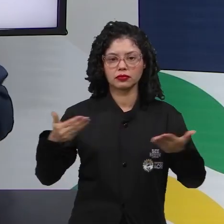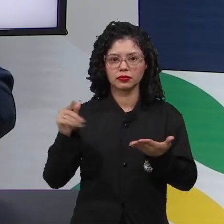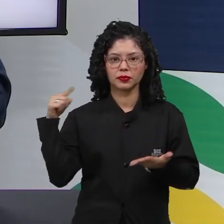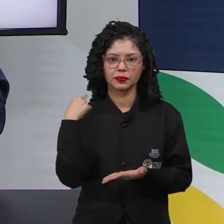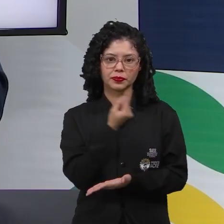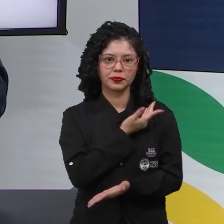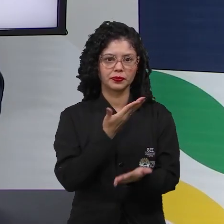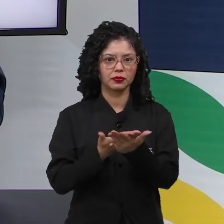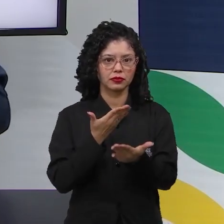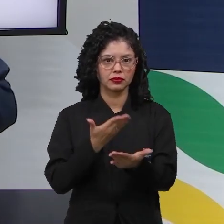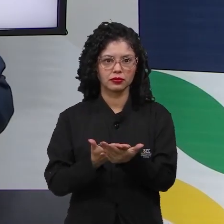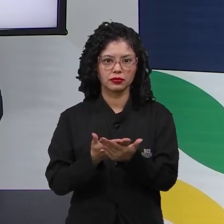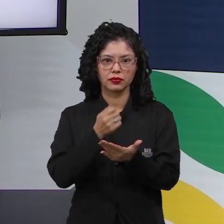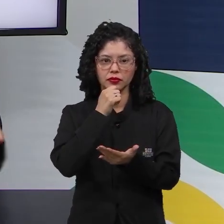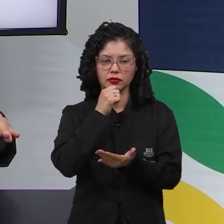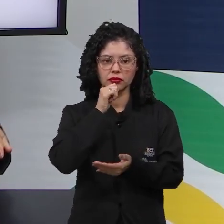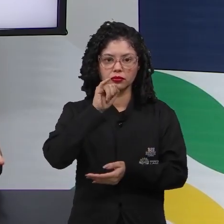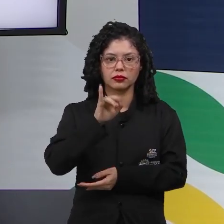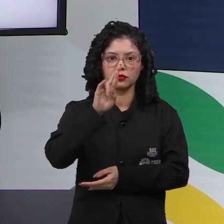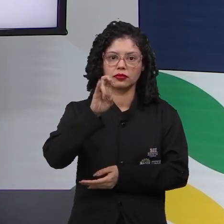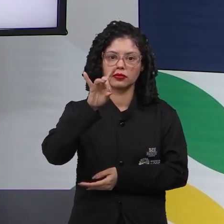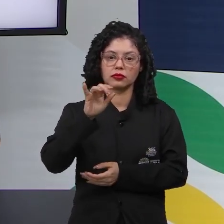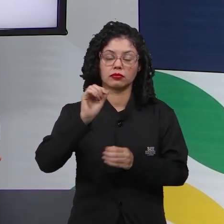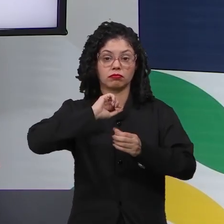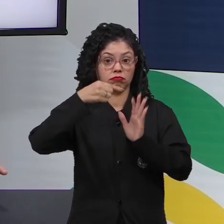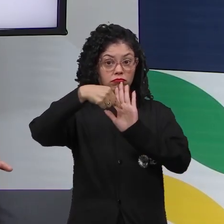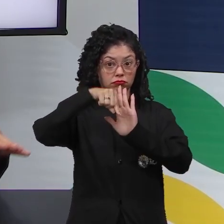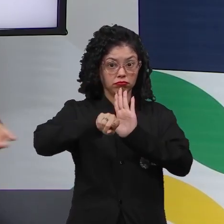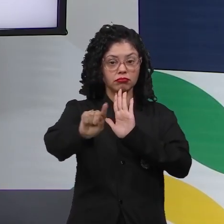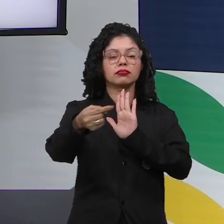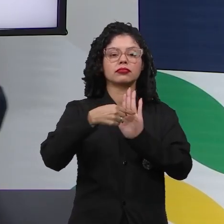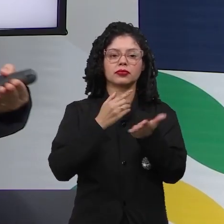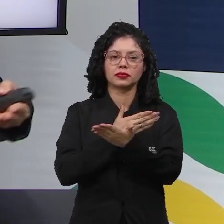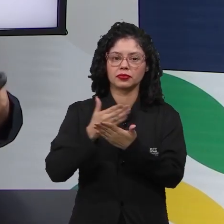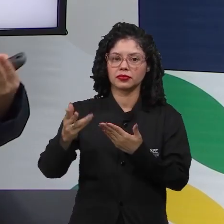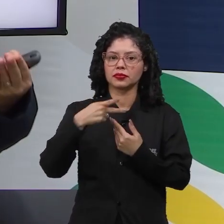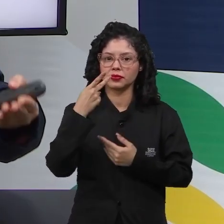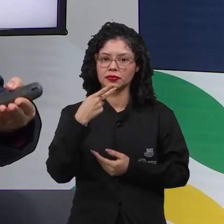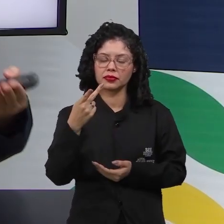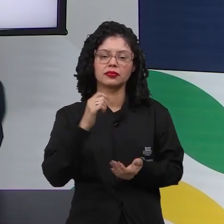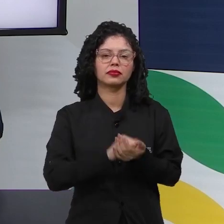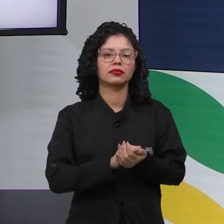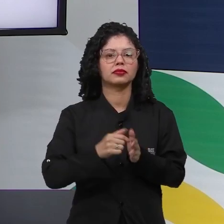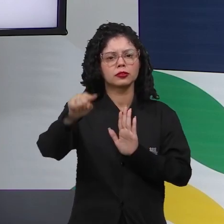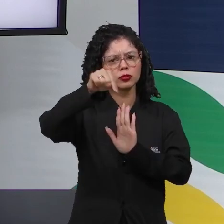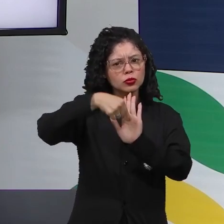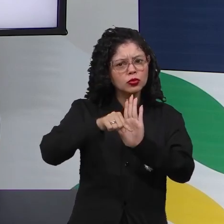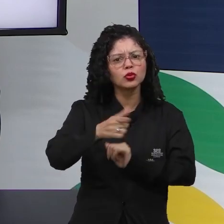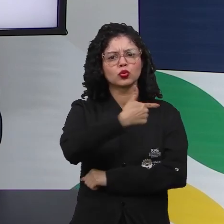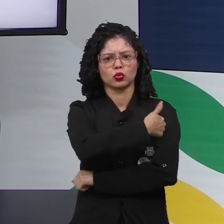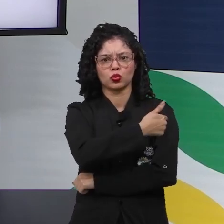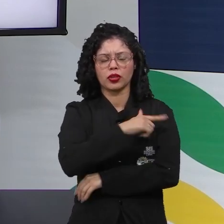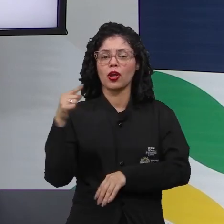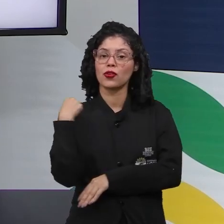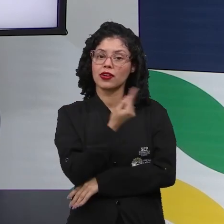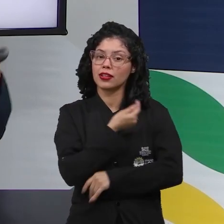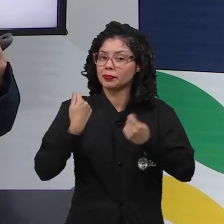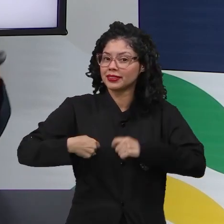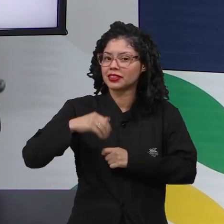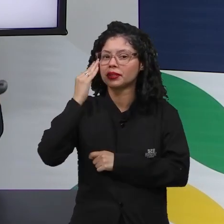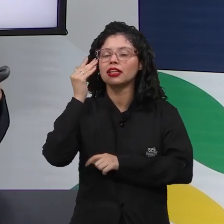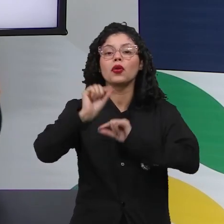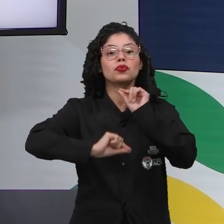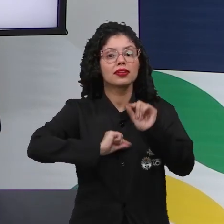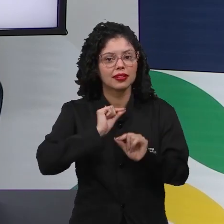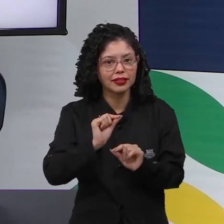nossa aula vai ser sobre imunização. E para a gente começar falando sobre a imunização, sobre as vacinas, a gente primeiro precisa entender